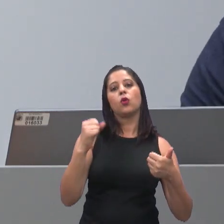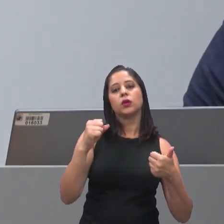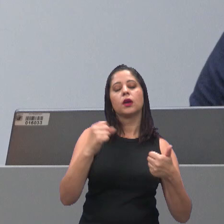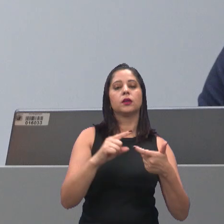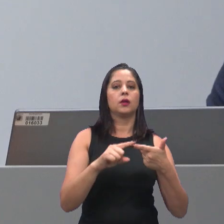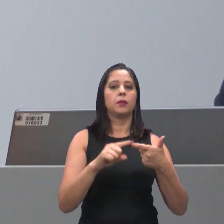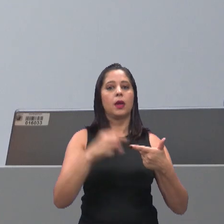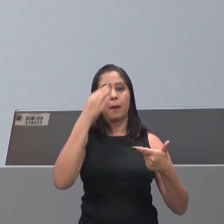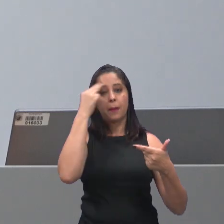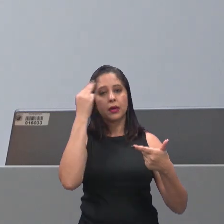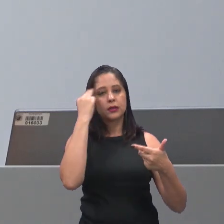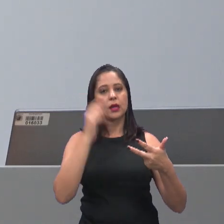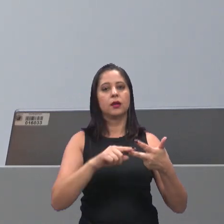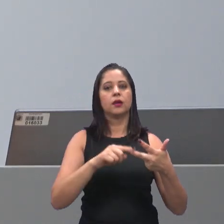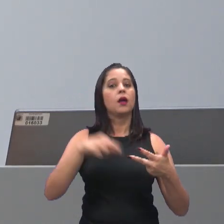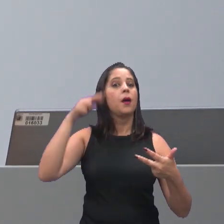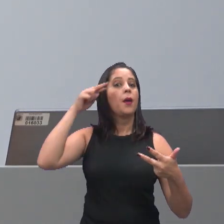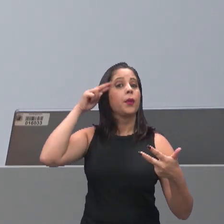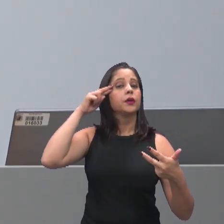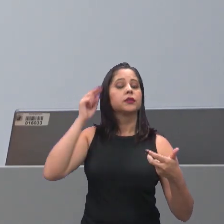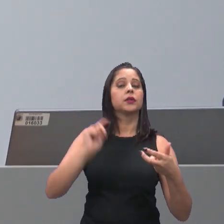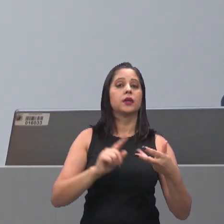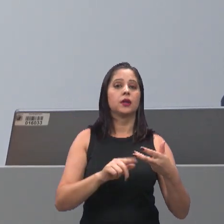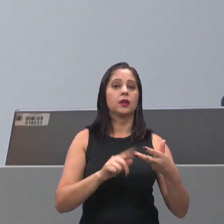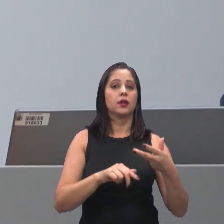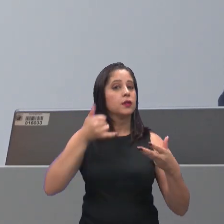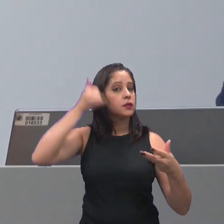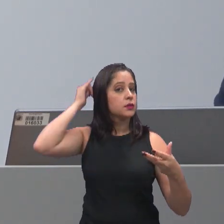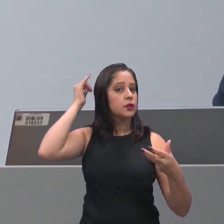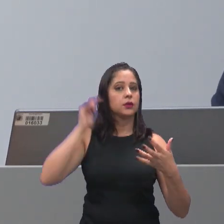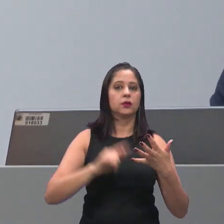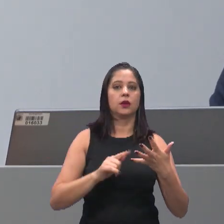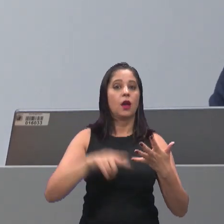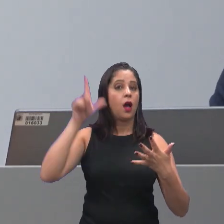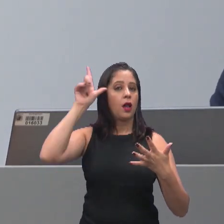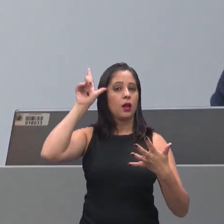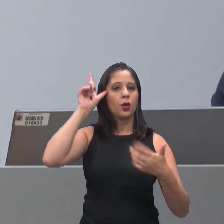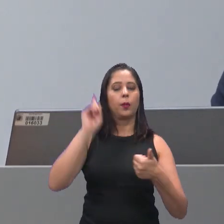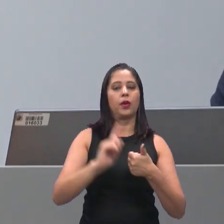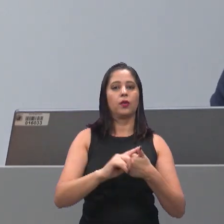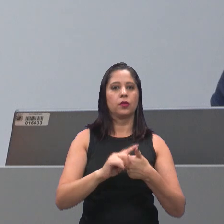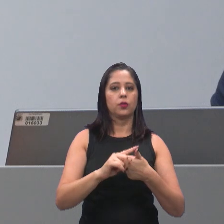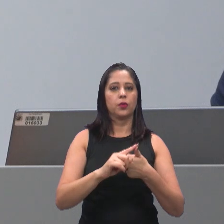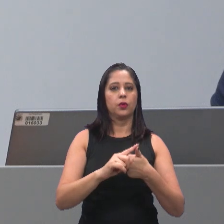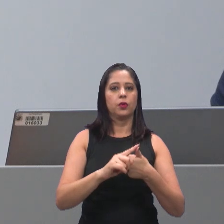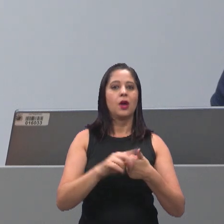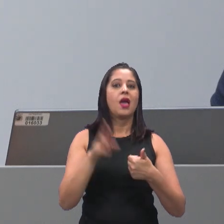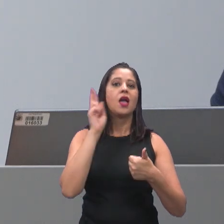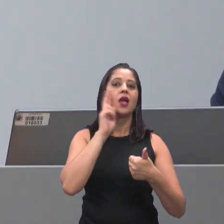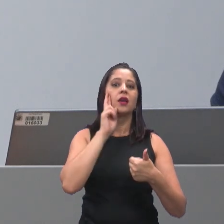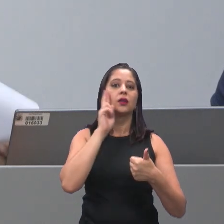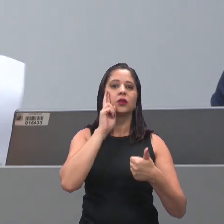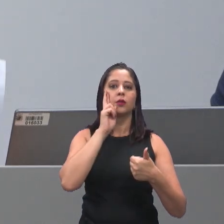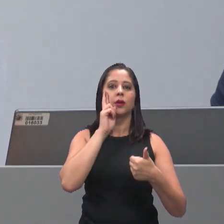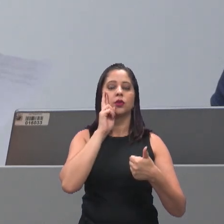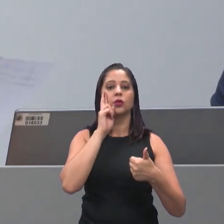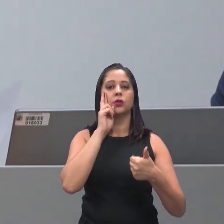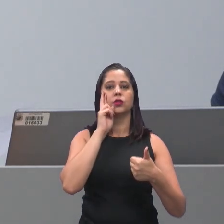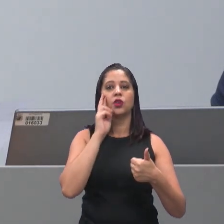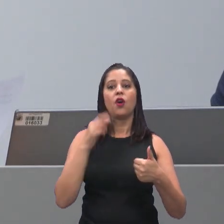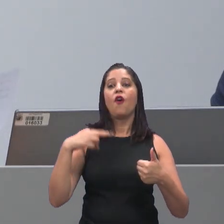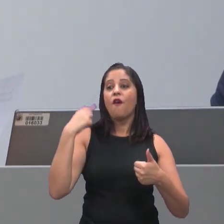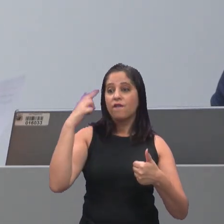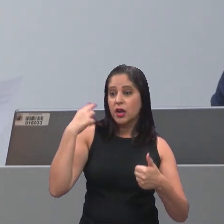Marcelo Garcia, Rogério Lacacém, Sidney Campos, Lino Bispo e Renato Santiago. Vereadores